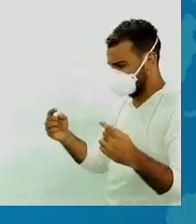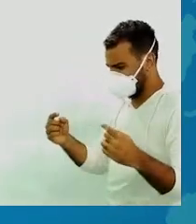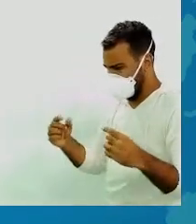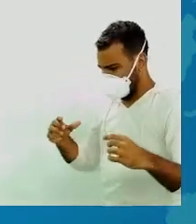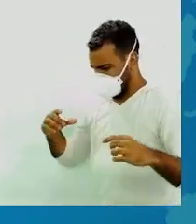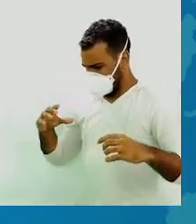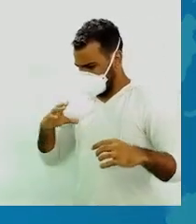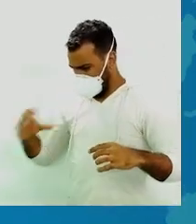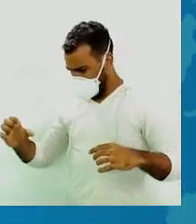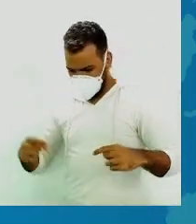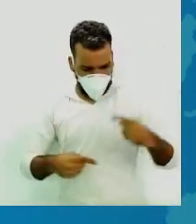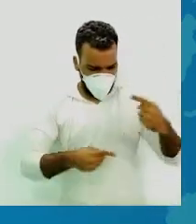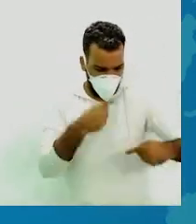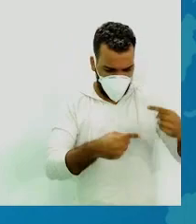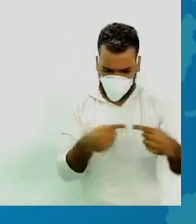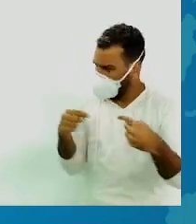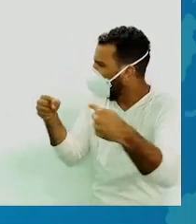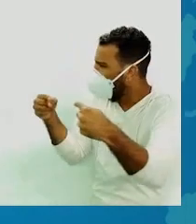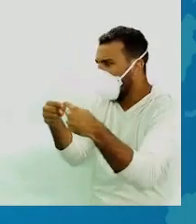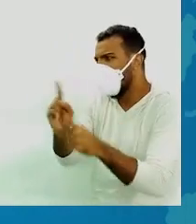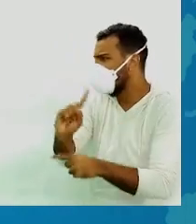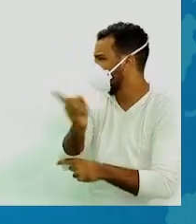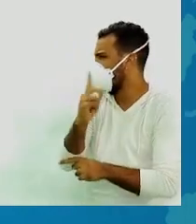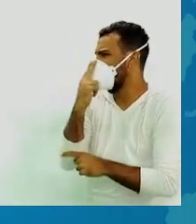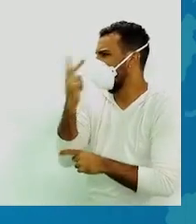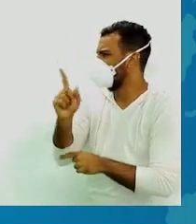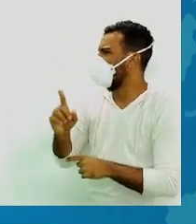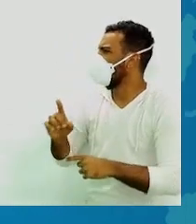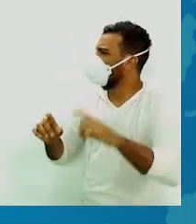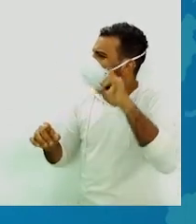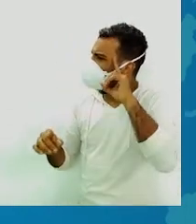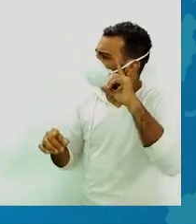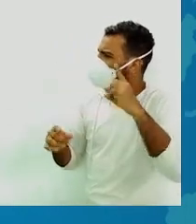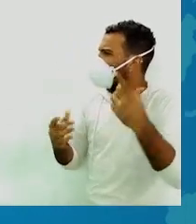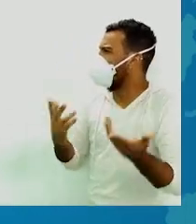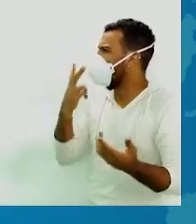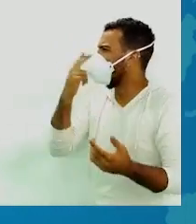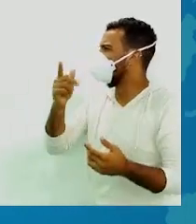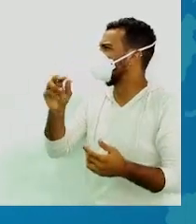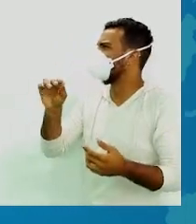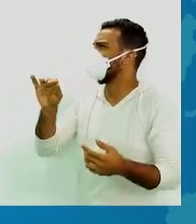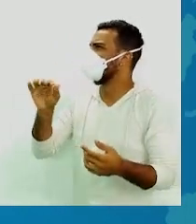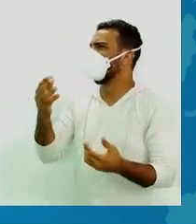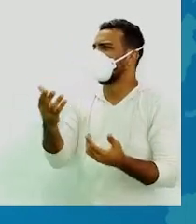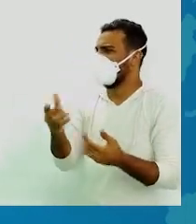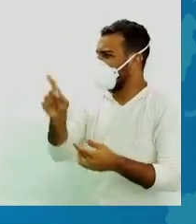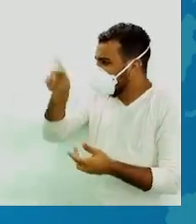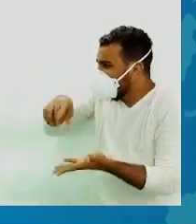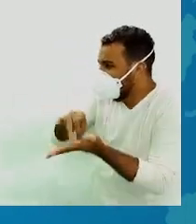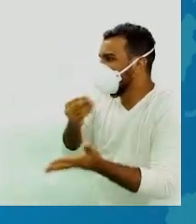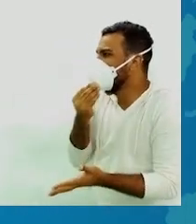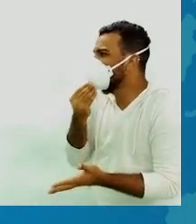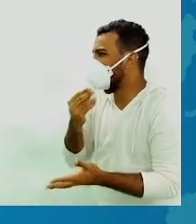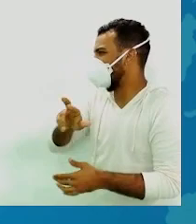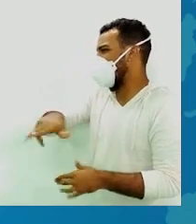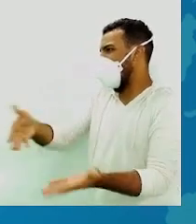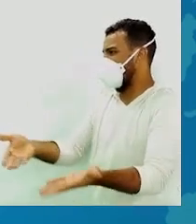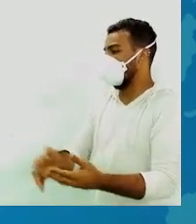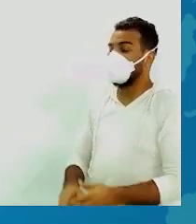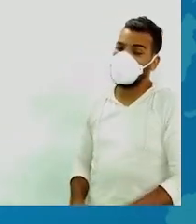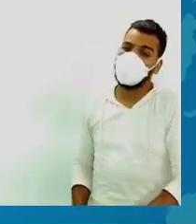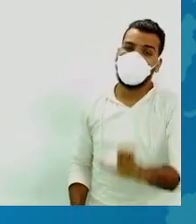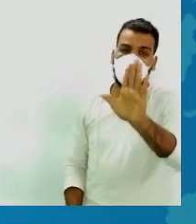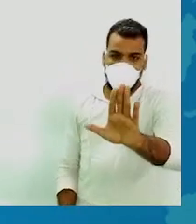não se combinam, não faz parte do dia a dia, daquilo que tem que ser, da maneira que é. Porém, eu lhe digo,